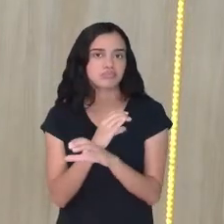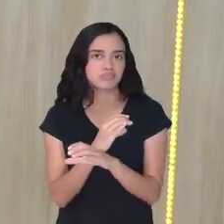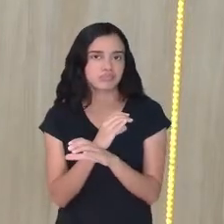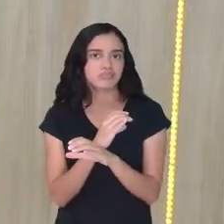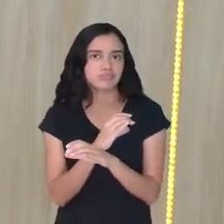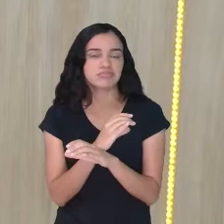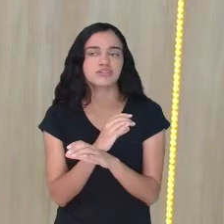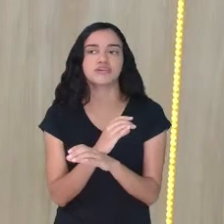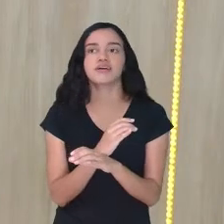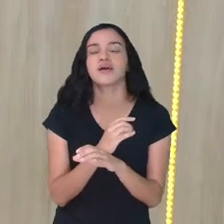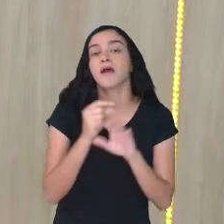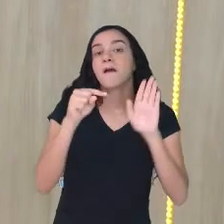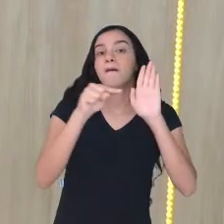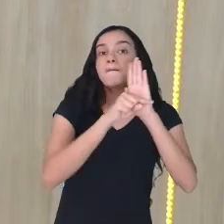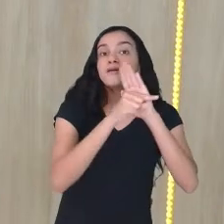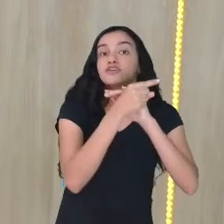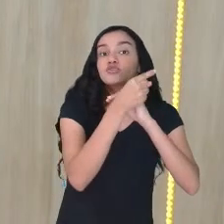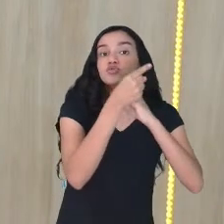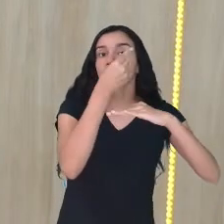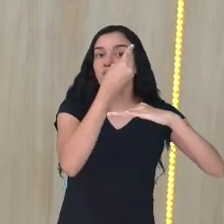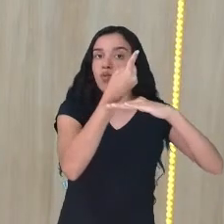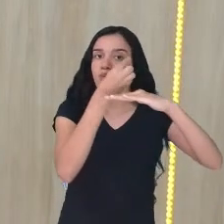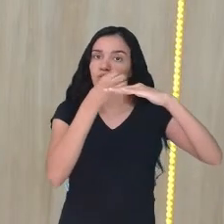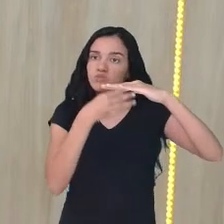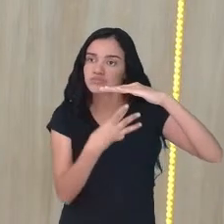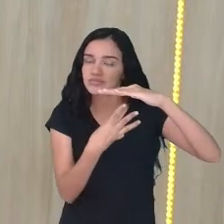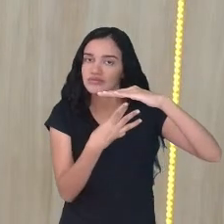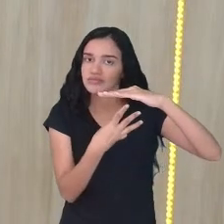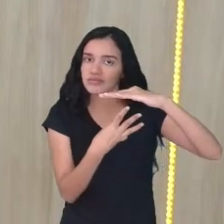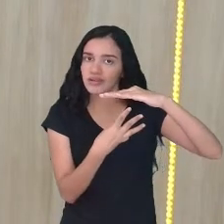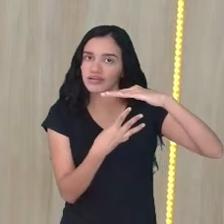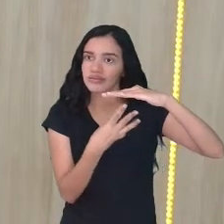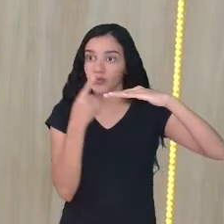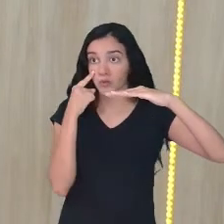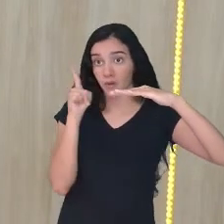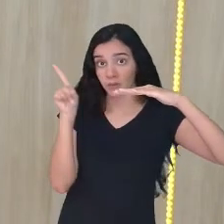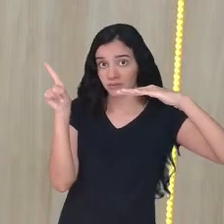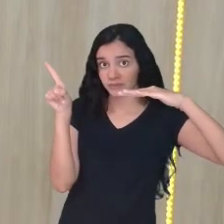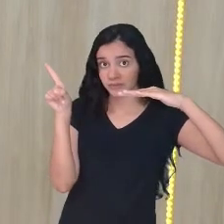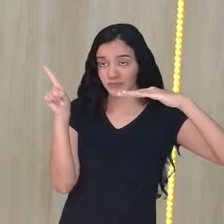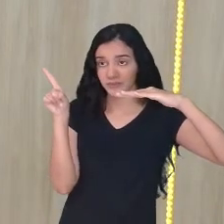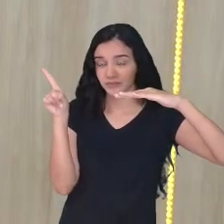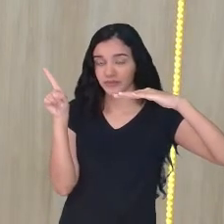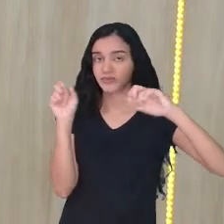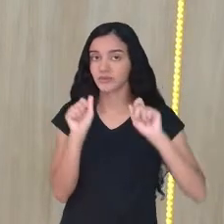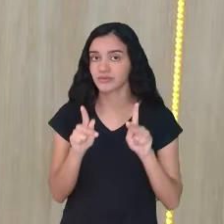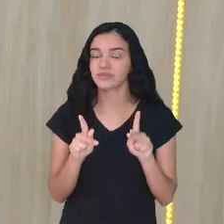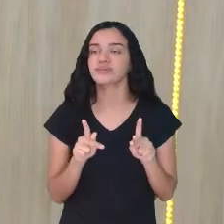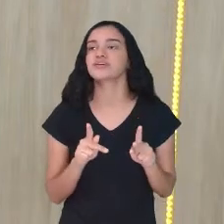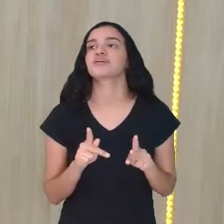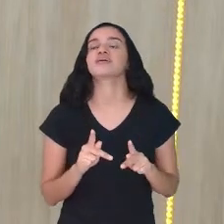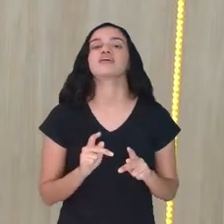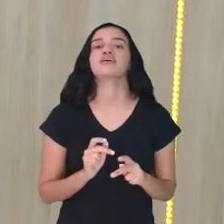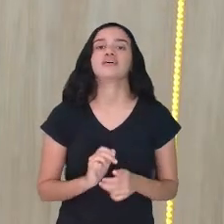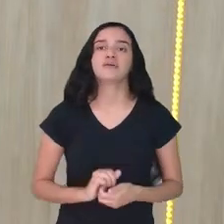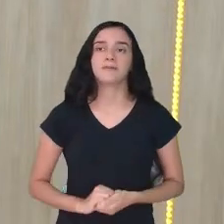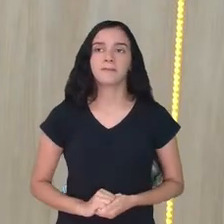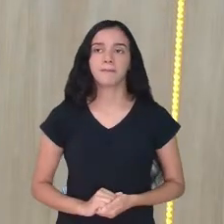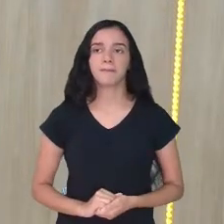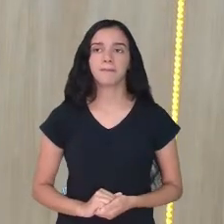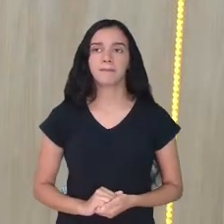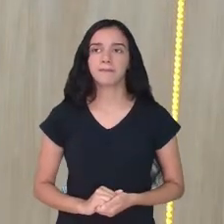Então, menos 1/3 está entre 0 e menos 1, tá? Então, bora